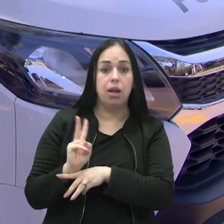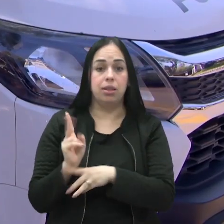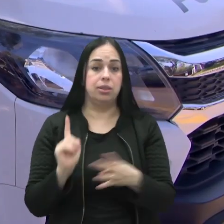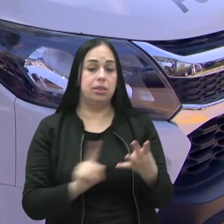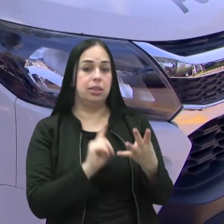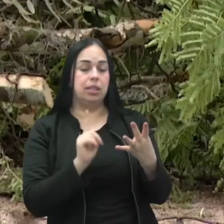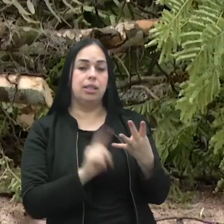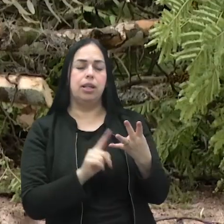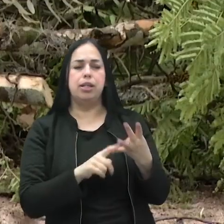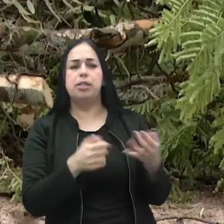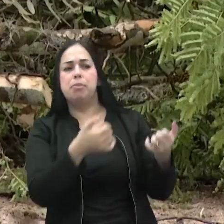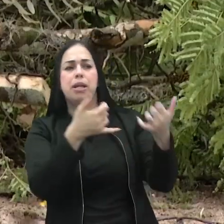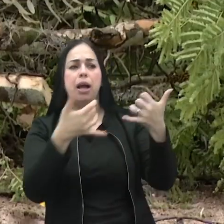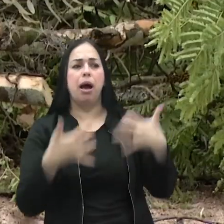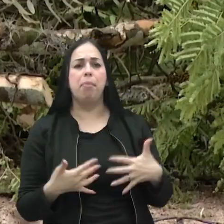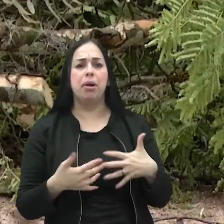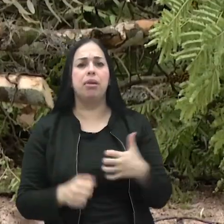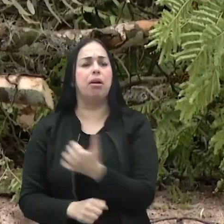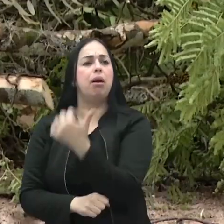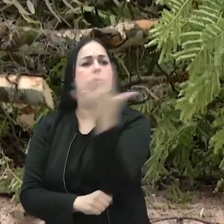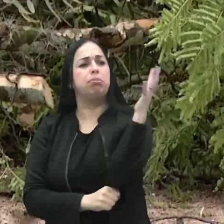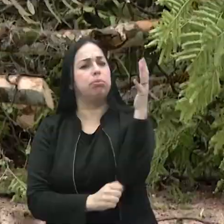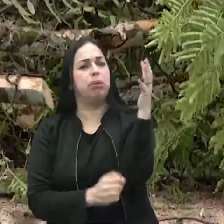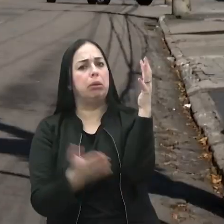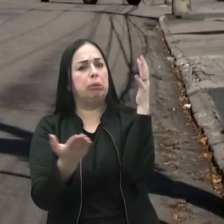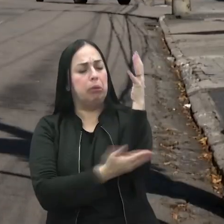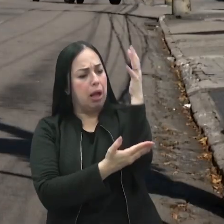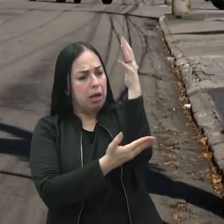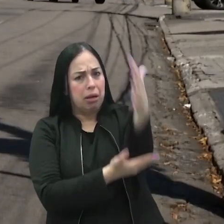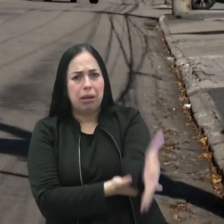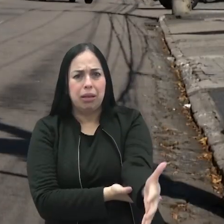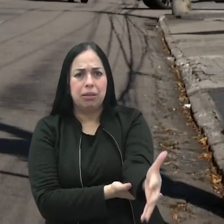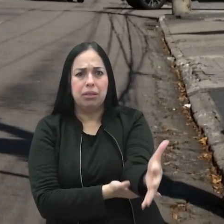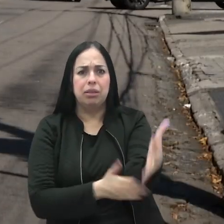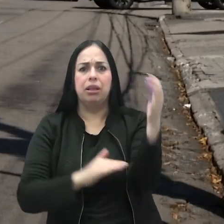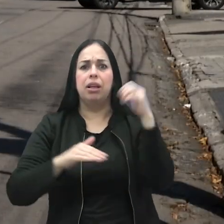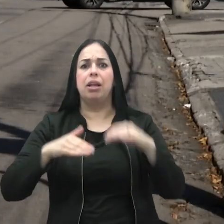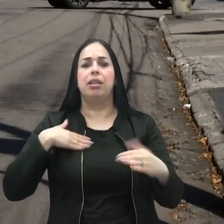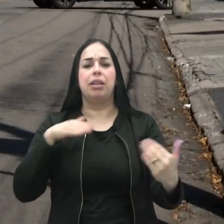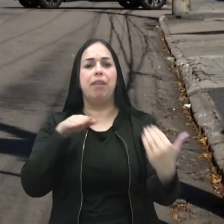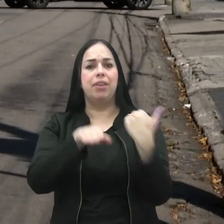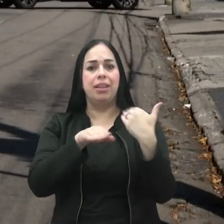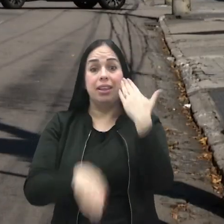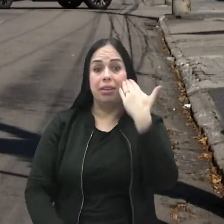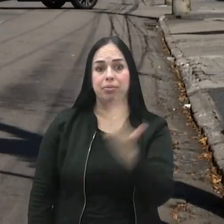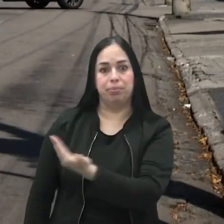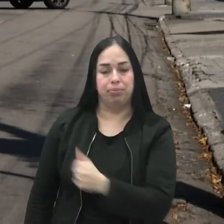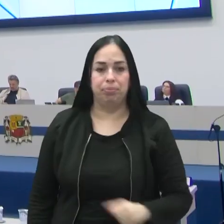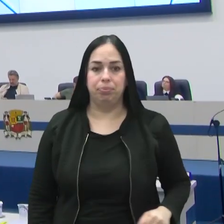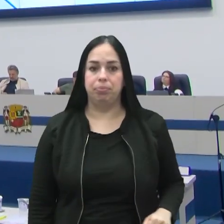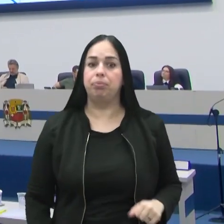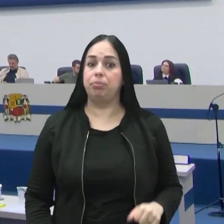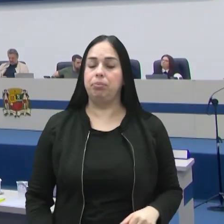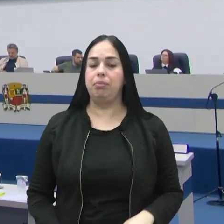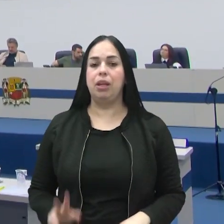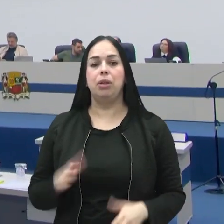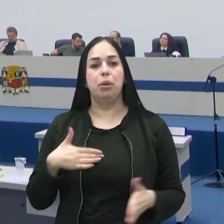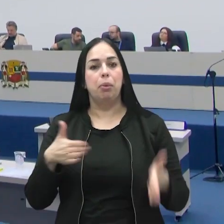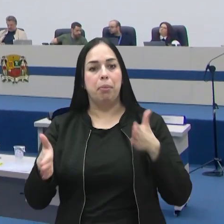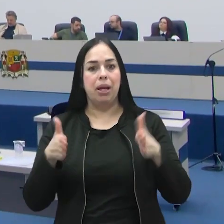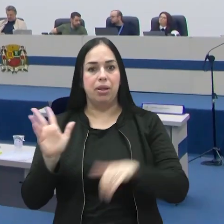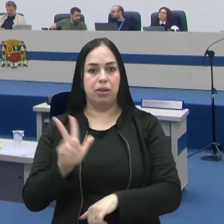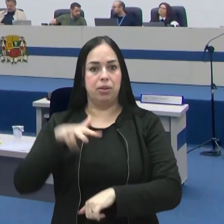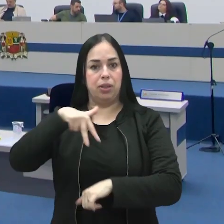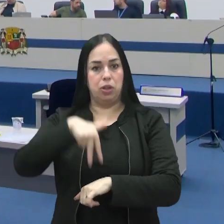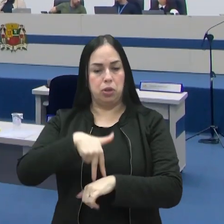alguns bairros e explicações sobre o motivo da queda de uma árvore na Avenida Cassiopeia. No